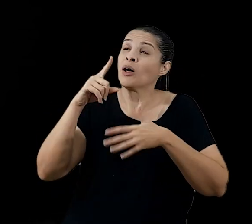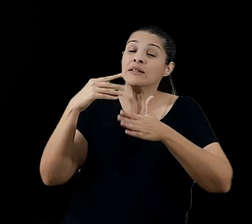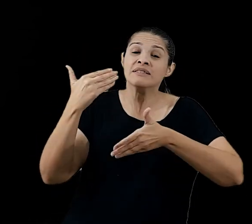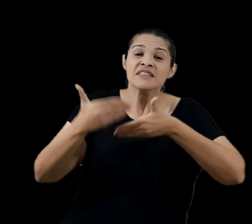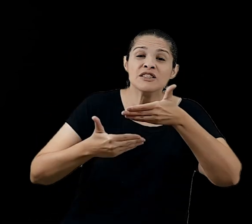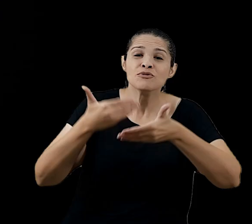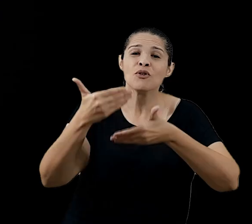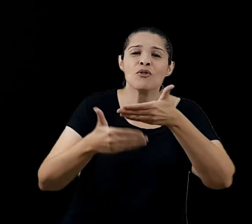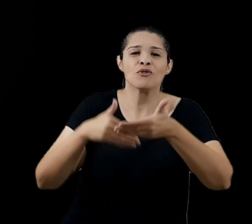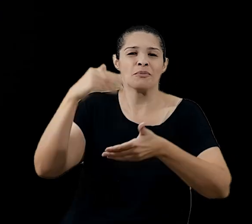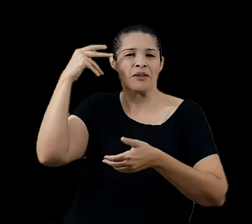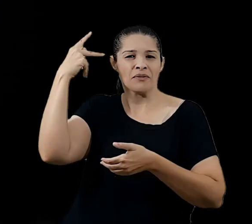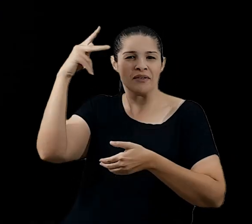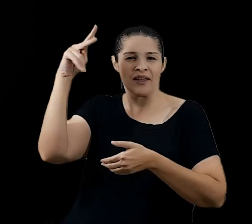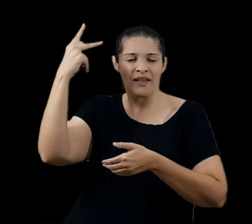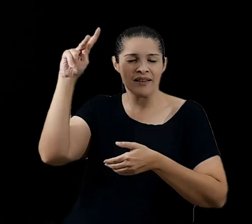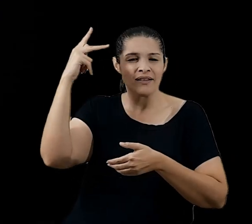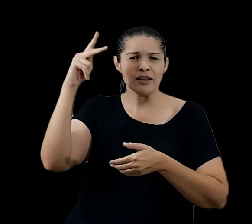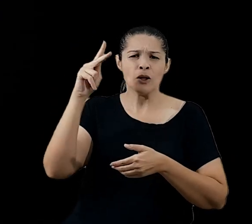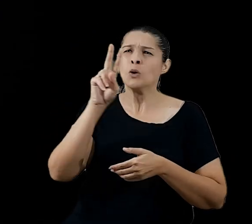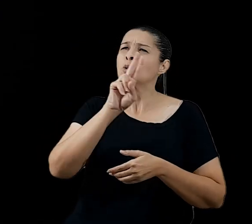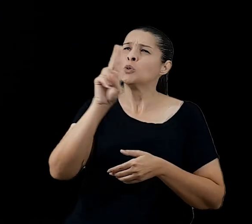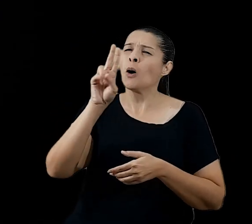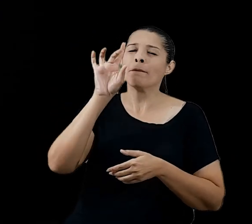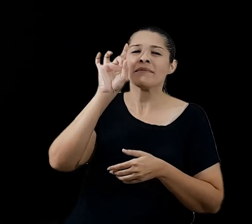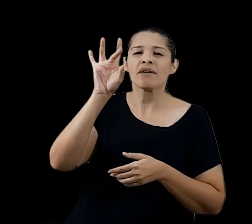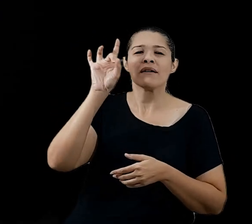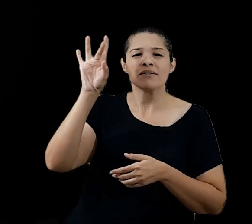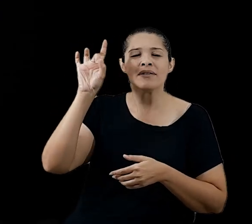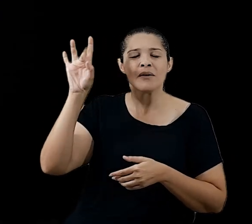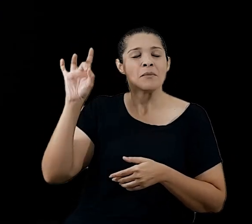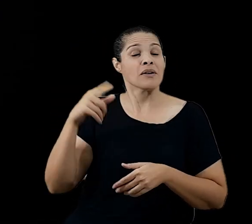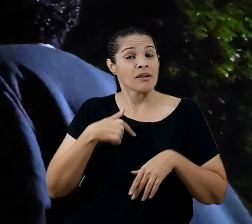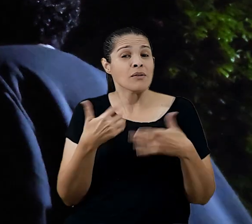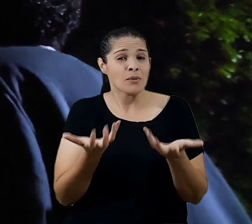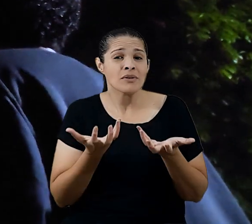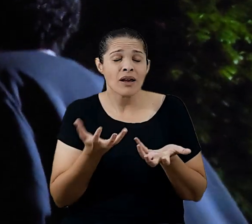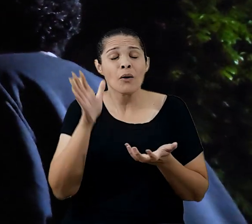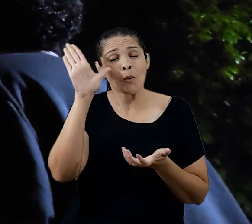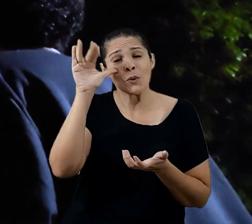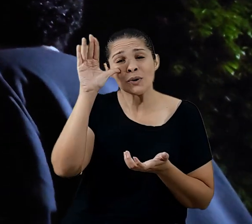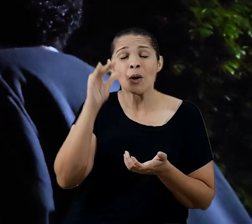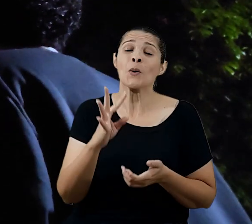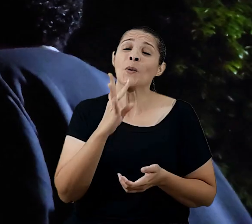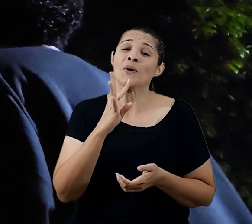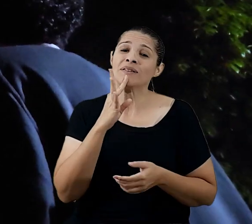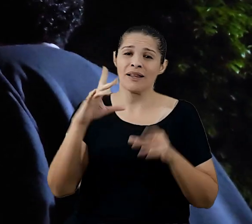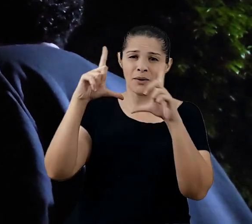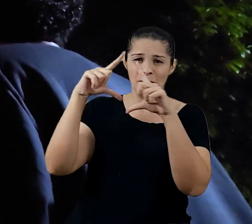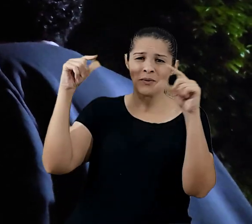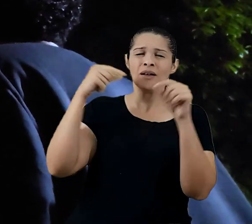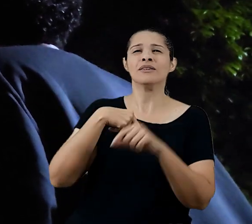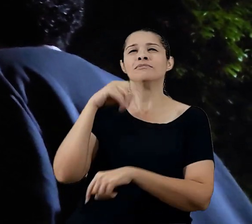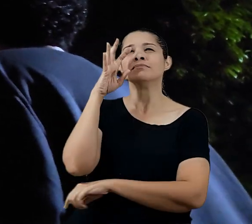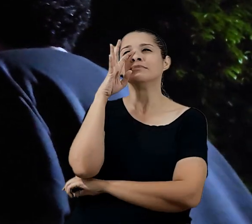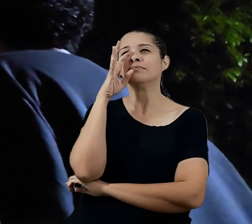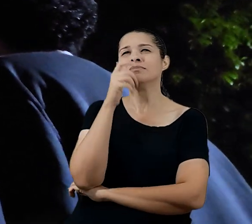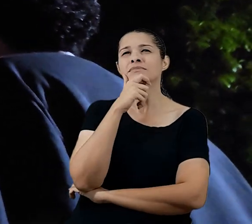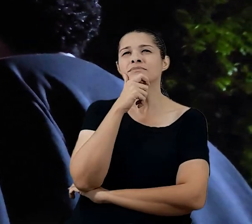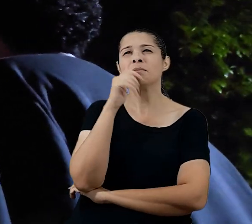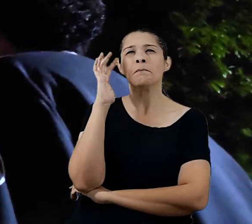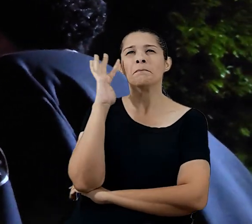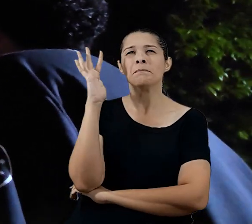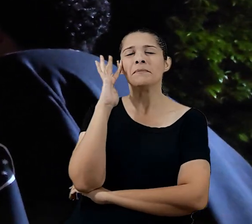suas crateras, o nome de cada uma, que é algo que eu sempre tive curiosidade e sempre fiquei olhando para a Lua pensando